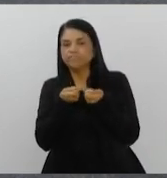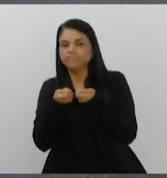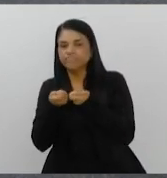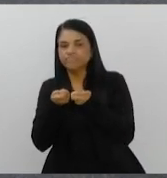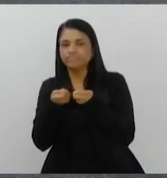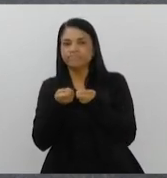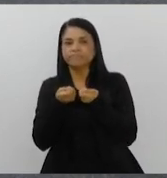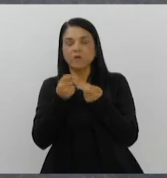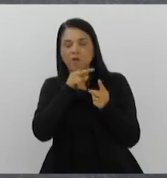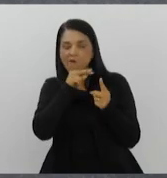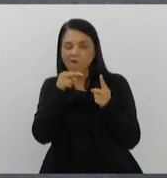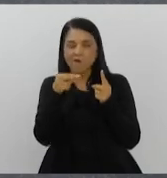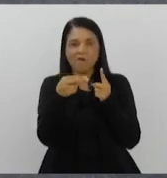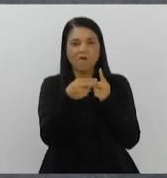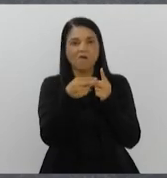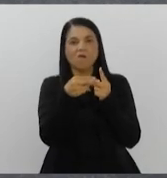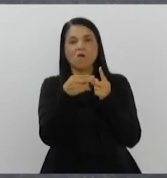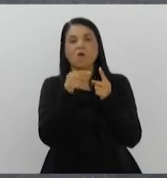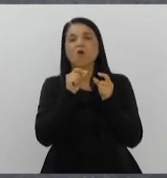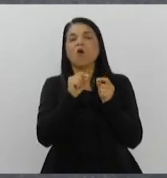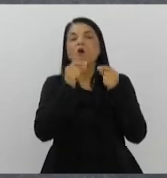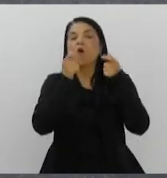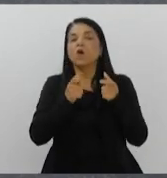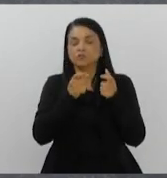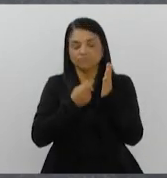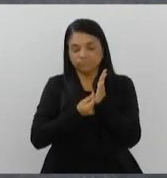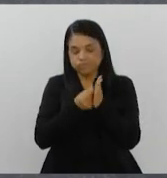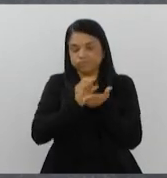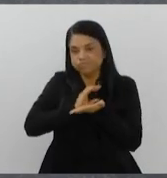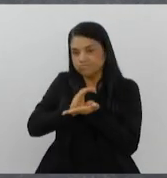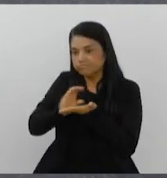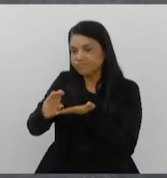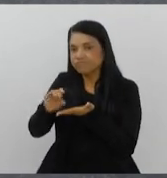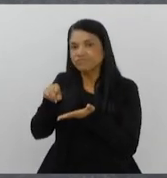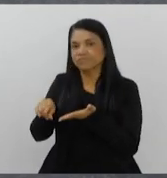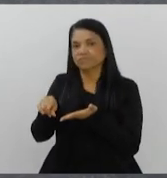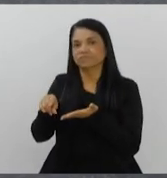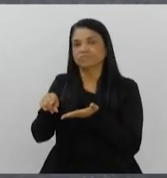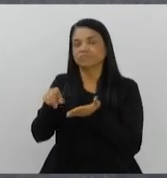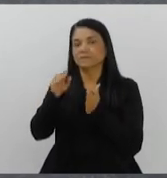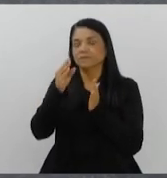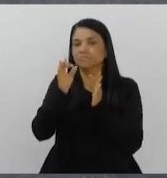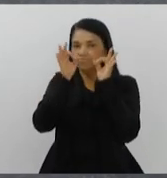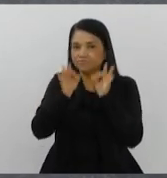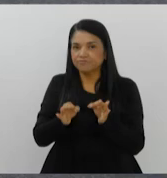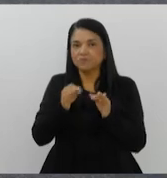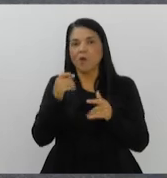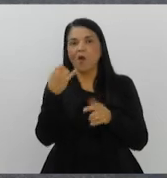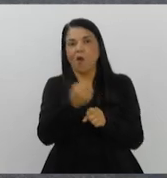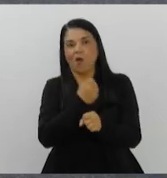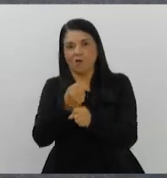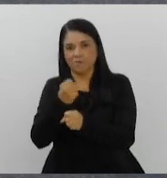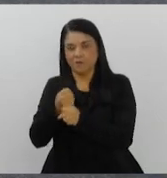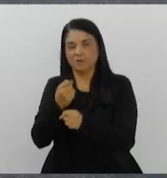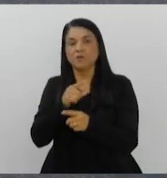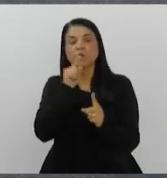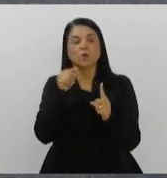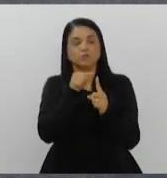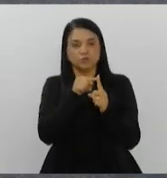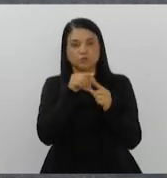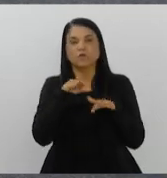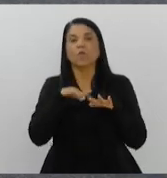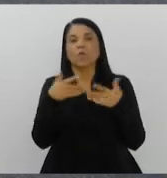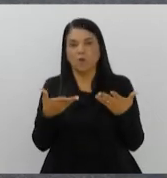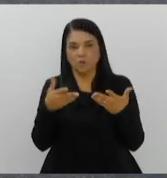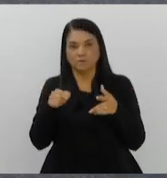ponto de vista de onde sai o orçamento para efetivação desse programa e quais são os objetivos. As nossas